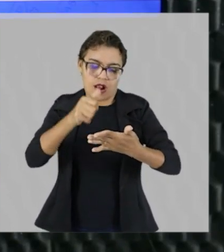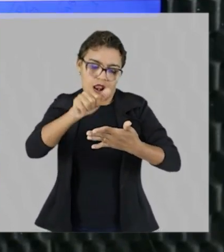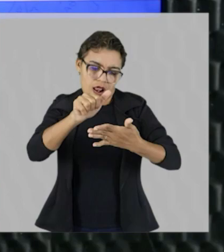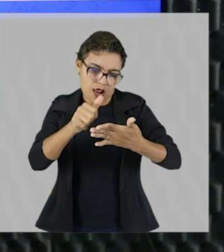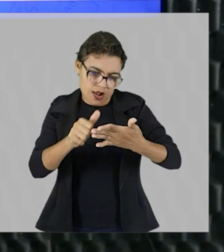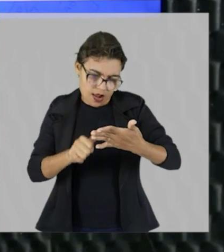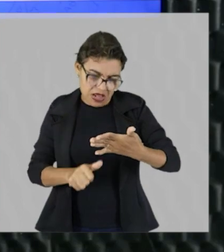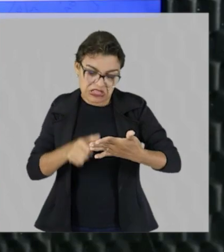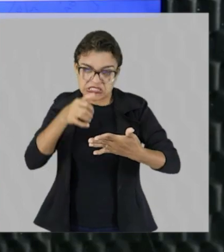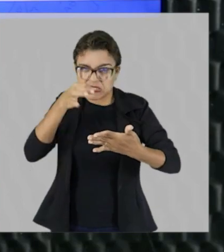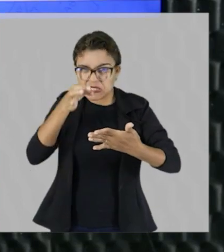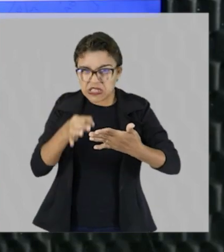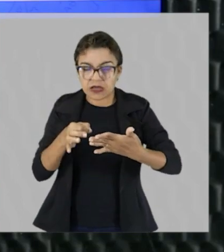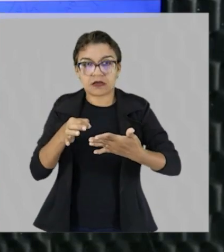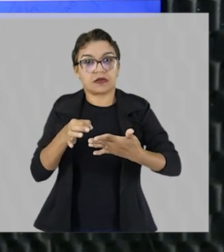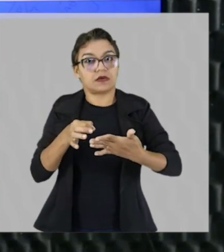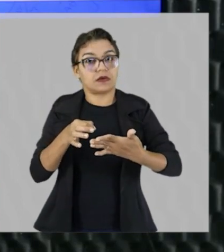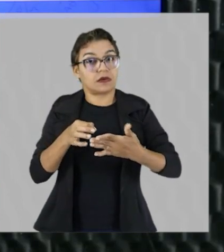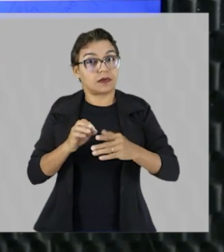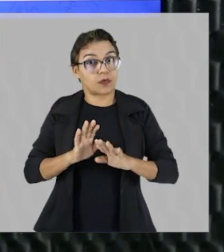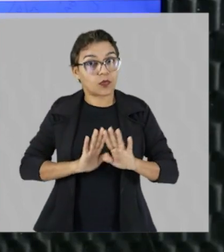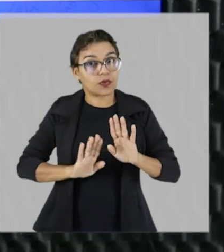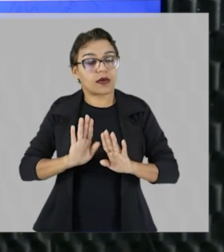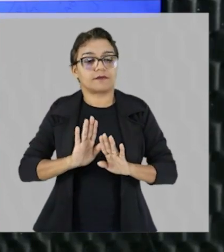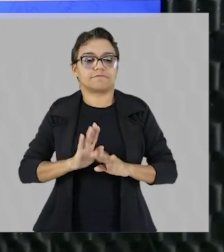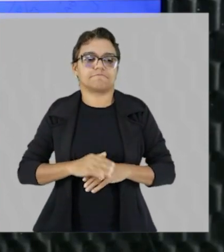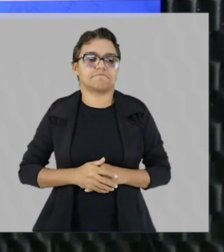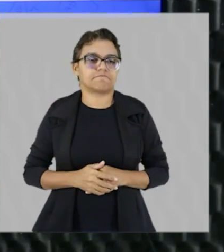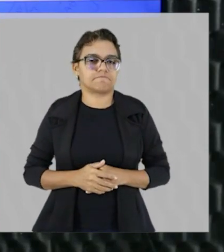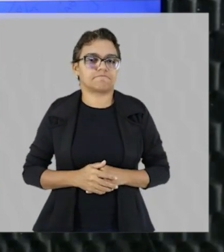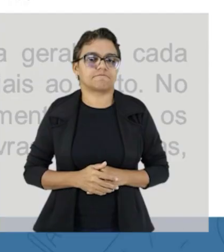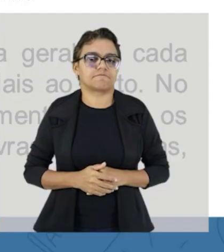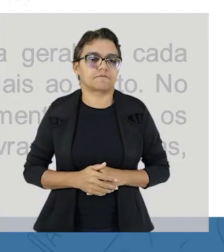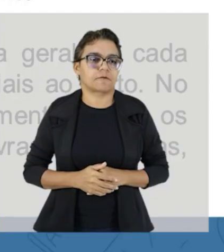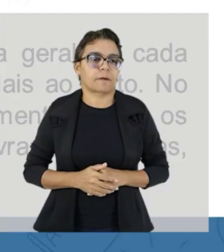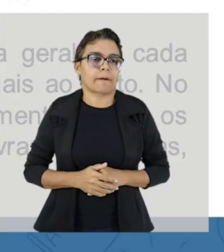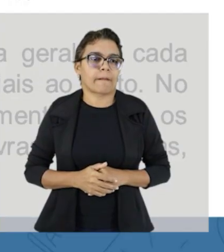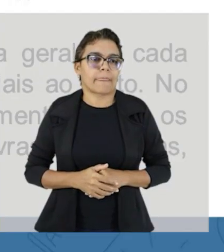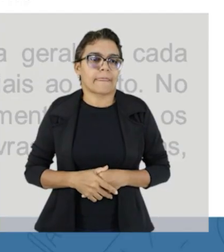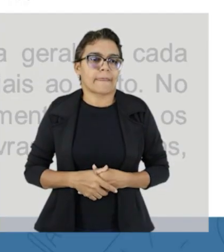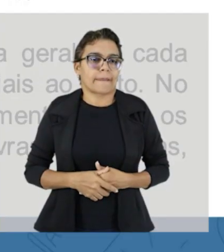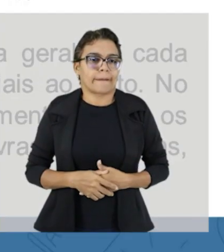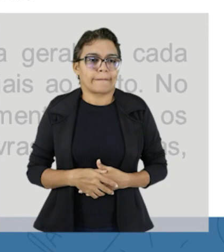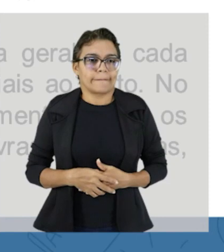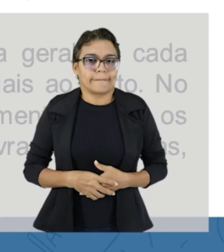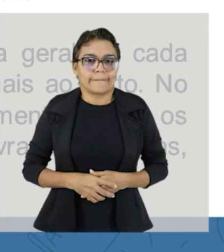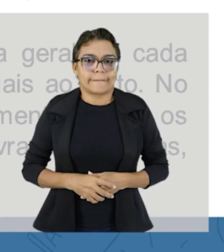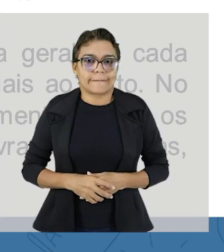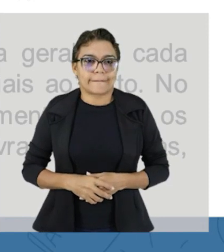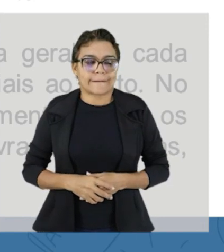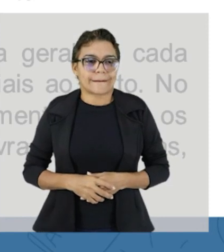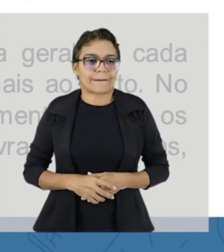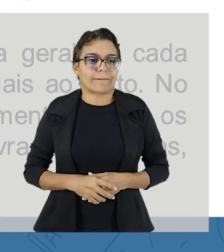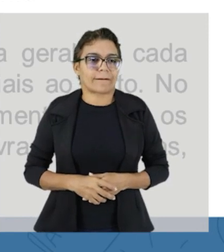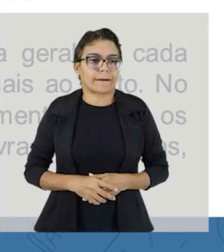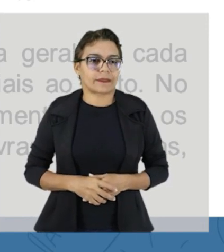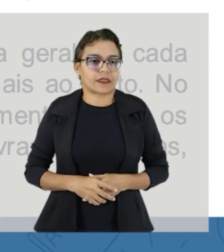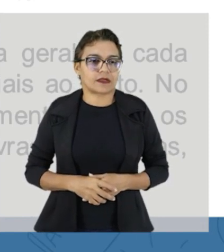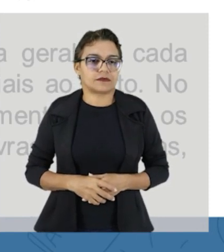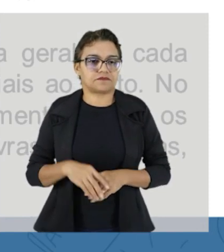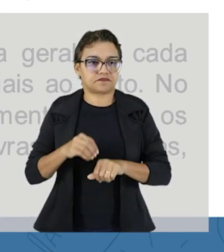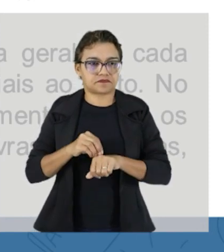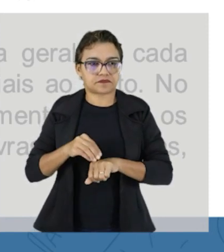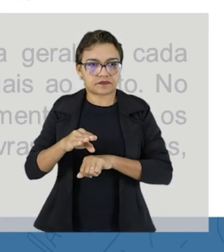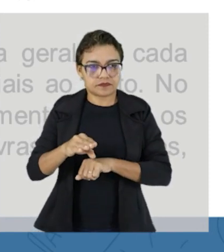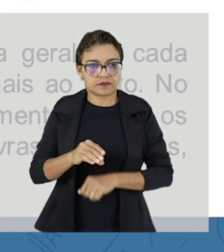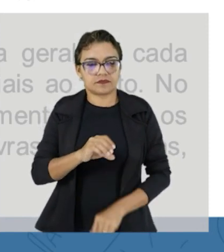correta para se fazer uma prova de Enem. Aí eu tenho aqui as dicas do scanning